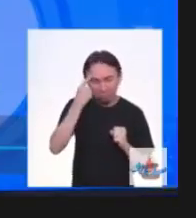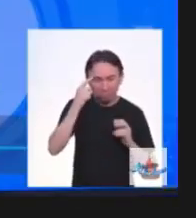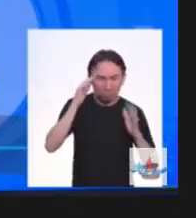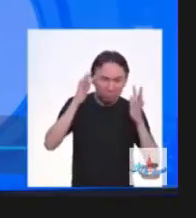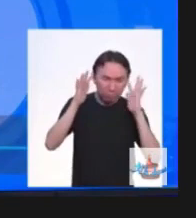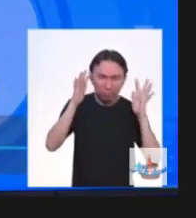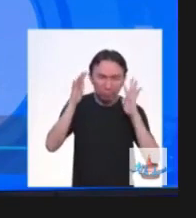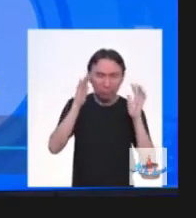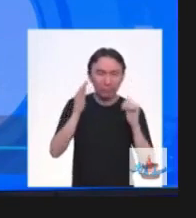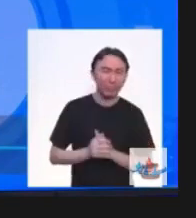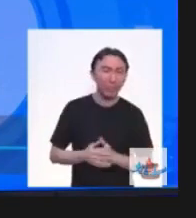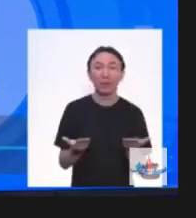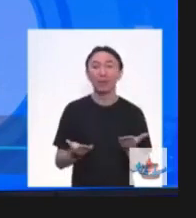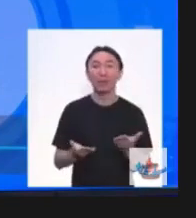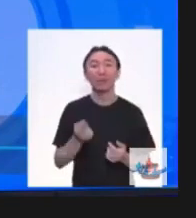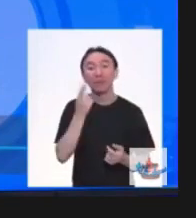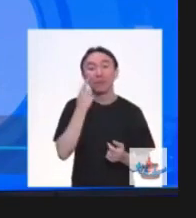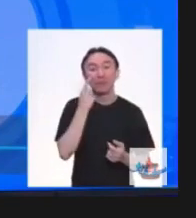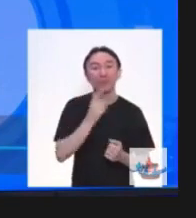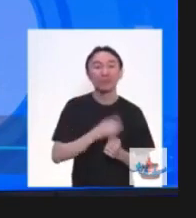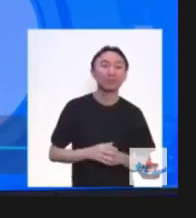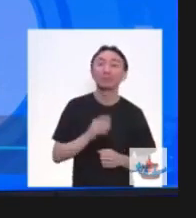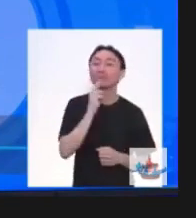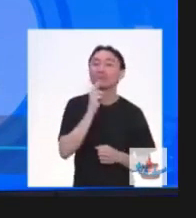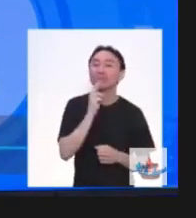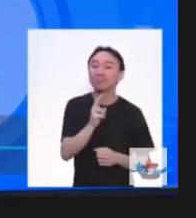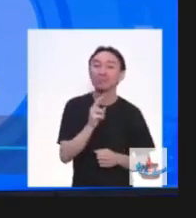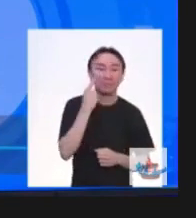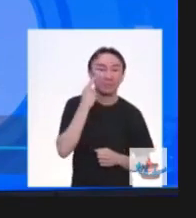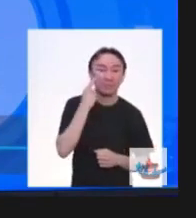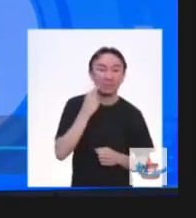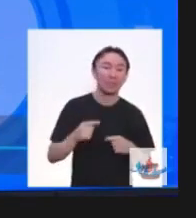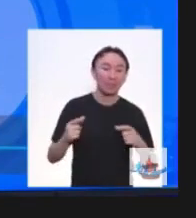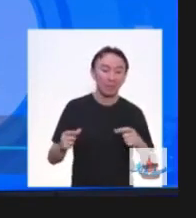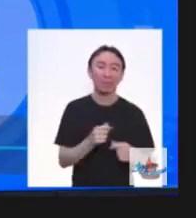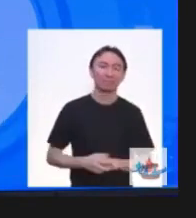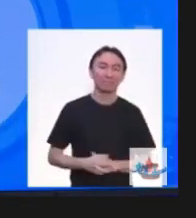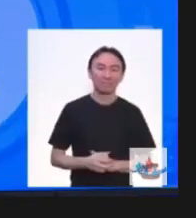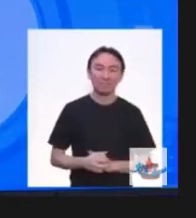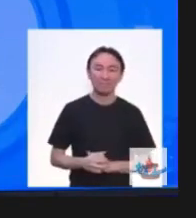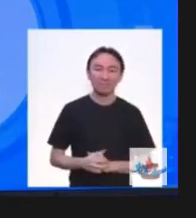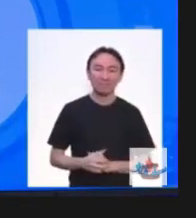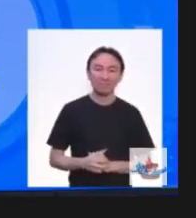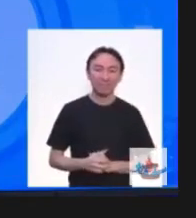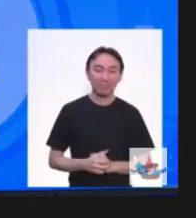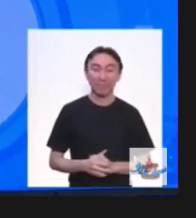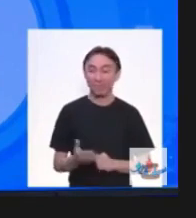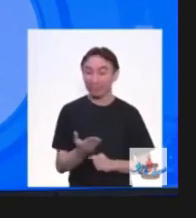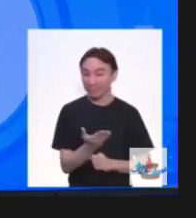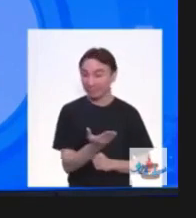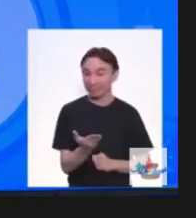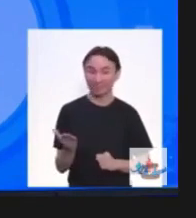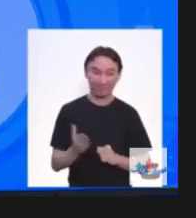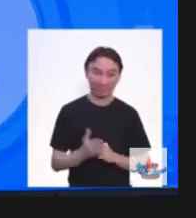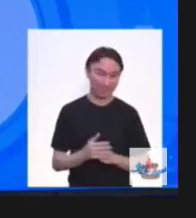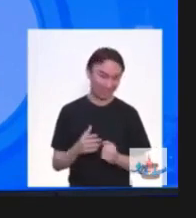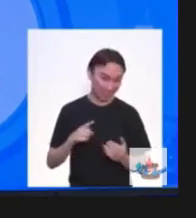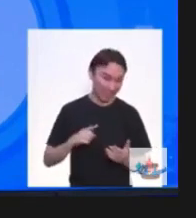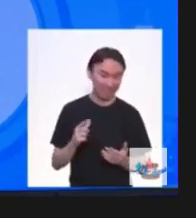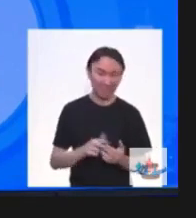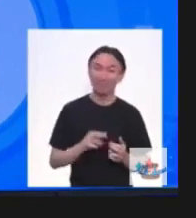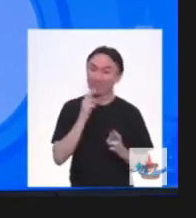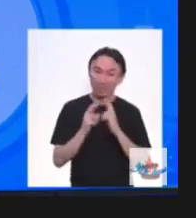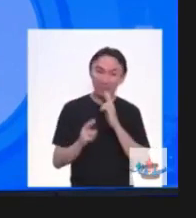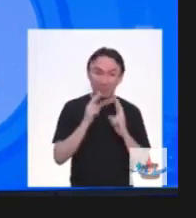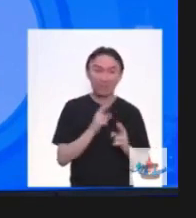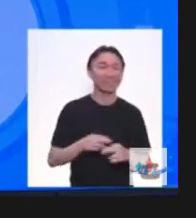rancharia responder o que os 2 alunos lá também têm para trazer para a nossa imagem. Olha só, pessoal, todas as respostas estão